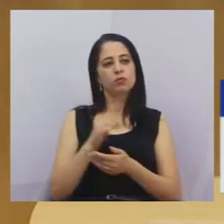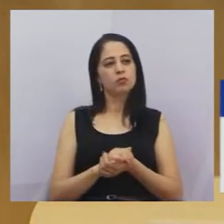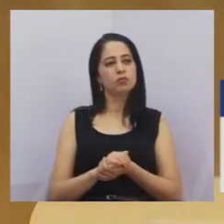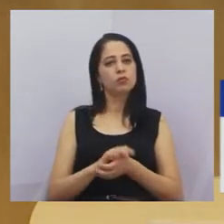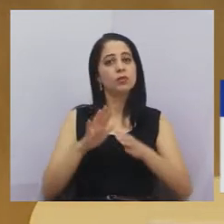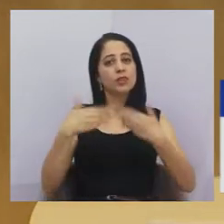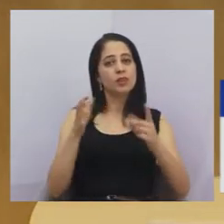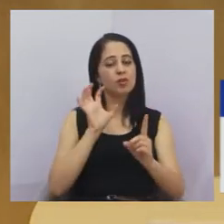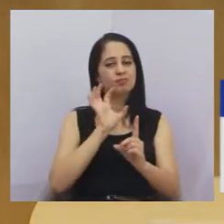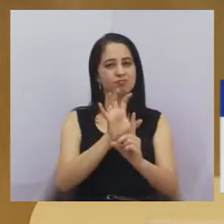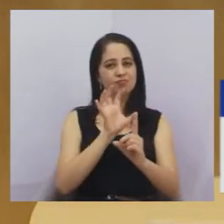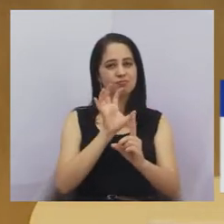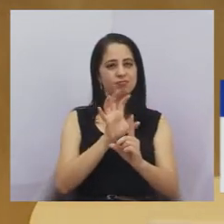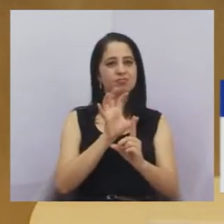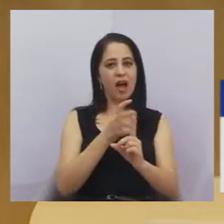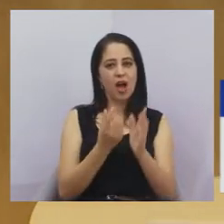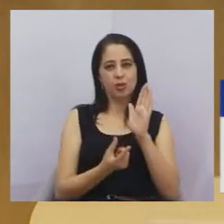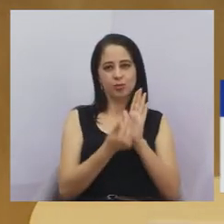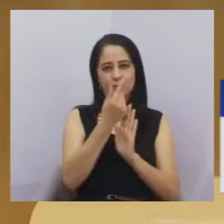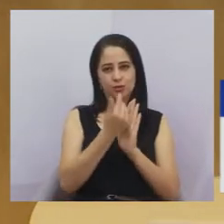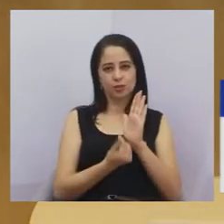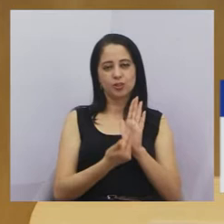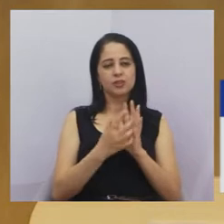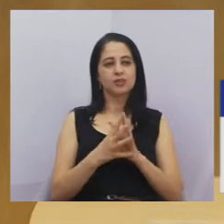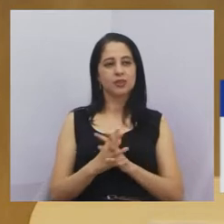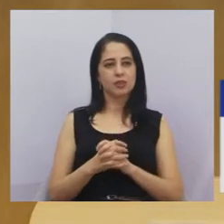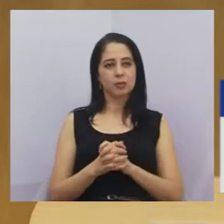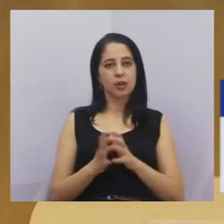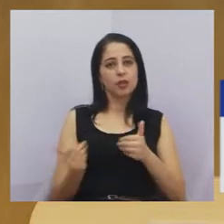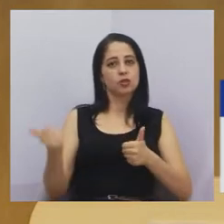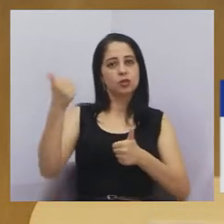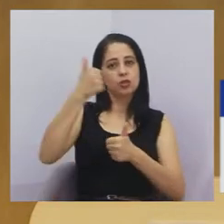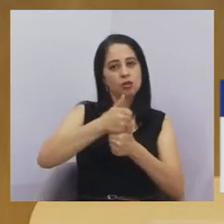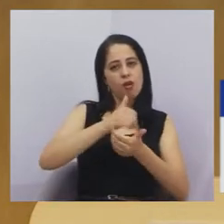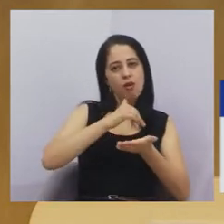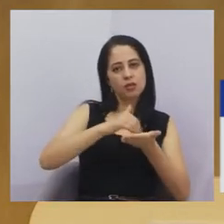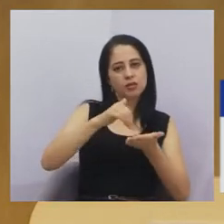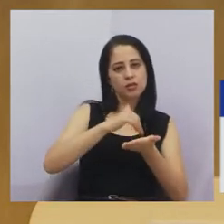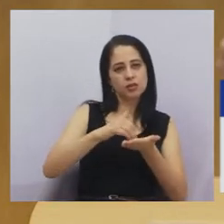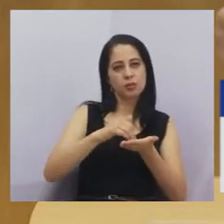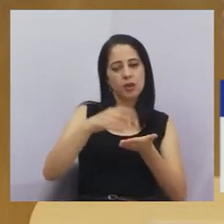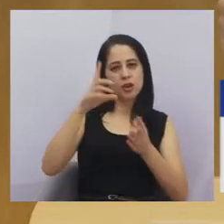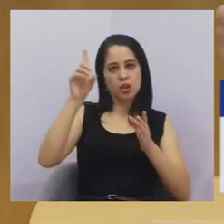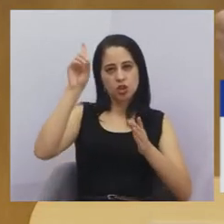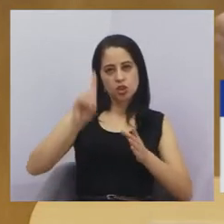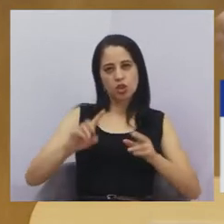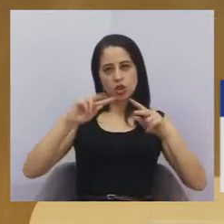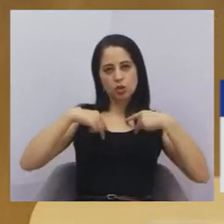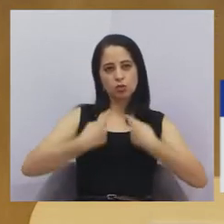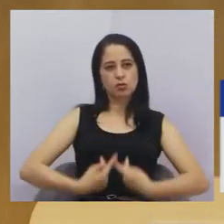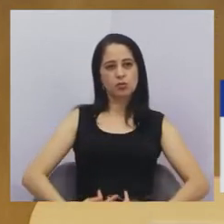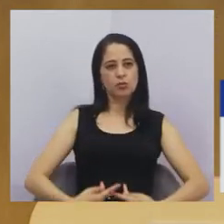R$ 531.780,96. Esse é o impacto, tá, da Subsecretaria de Igualdade e Direitos Humanos